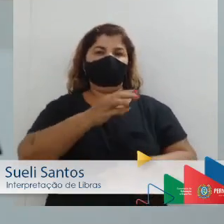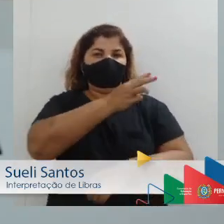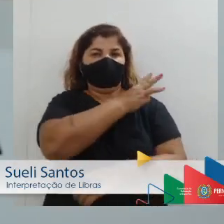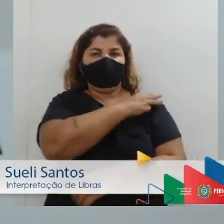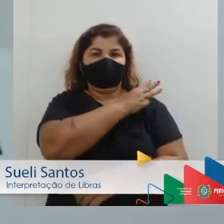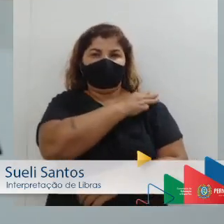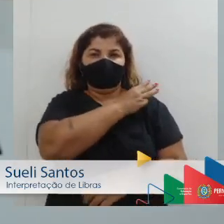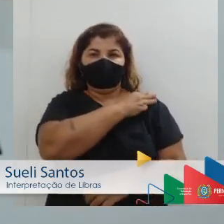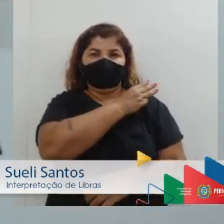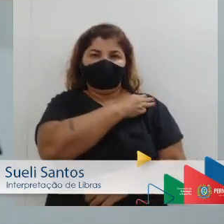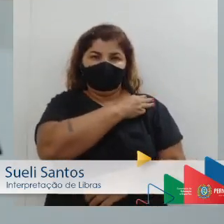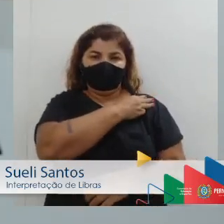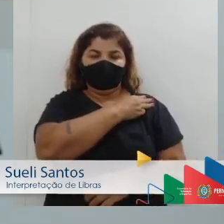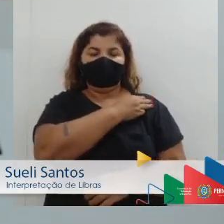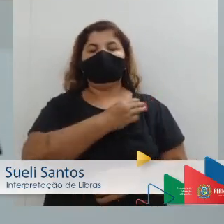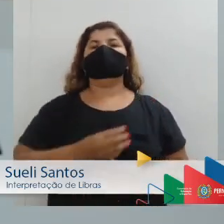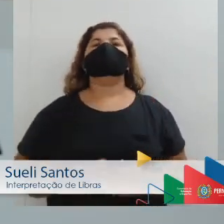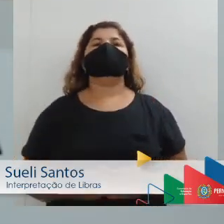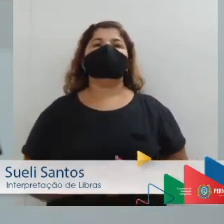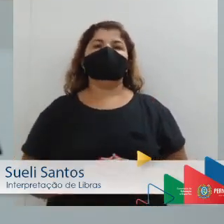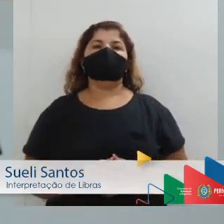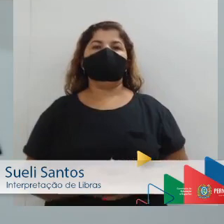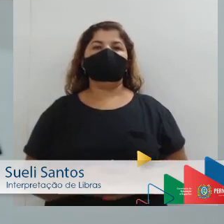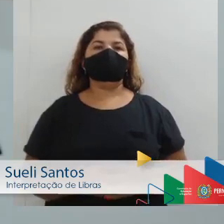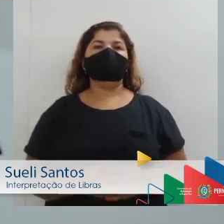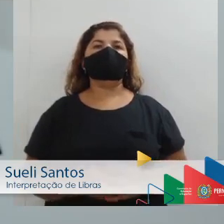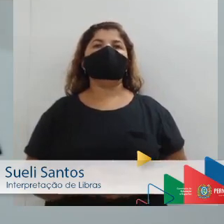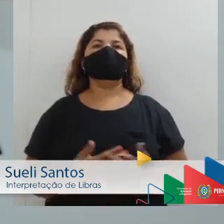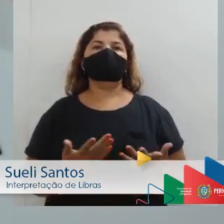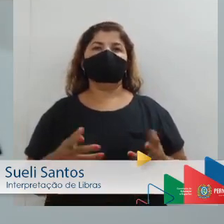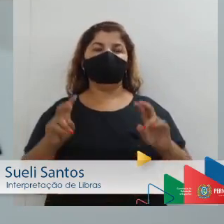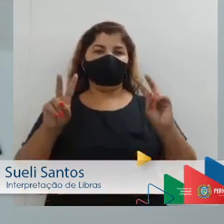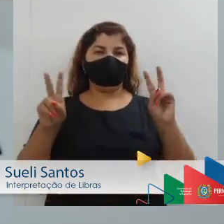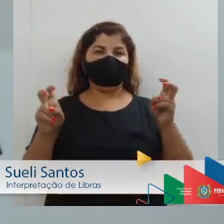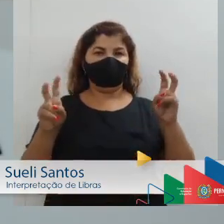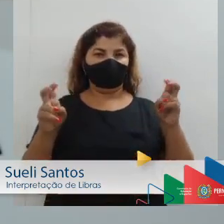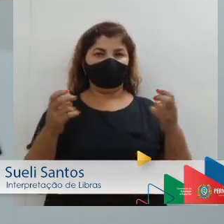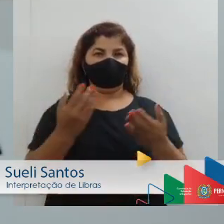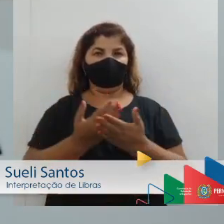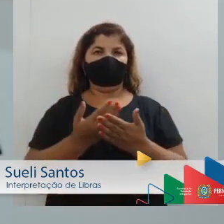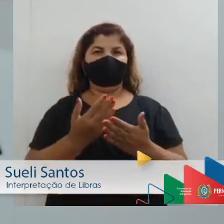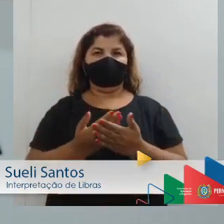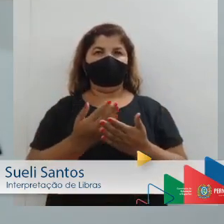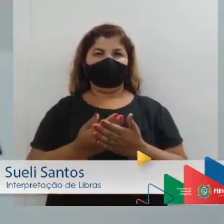terceira série do ensino médio. E o assunto da aula de hoje é